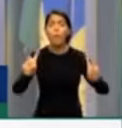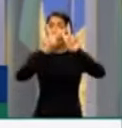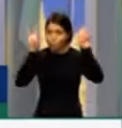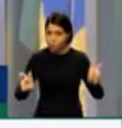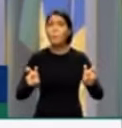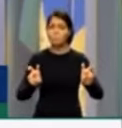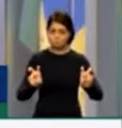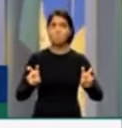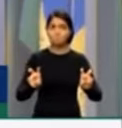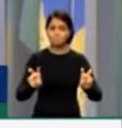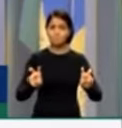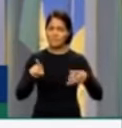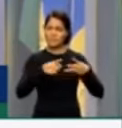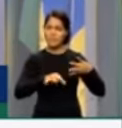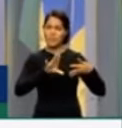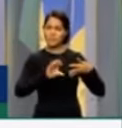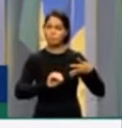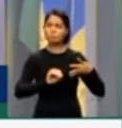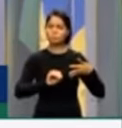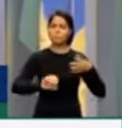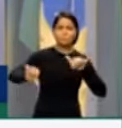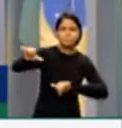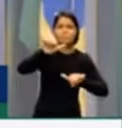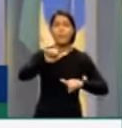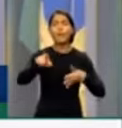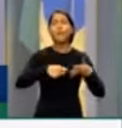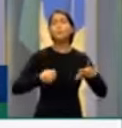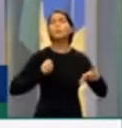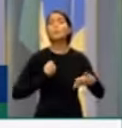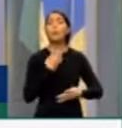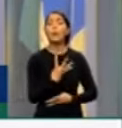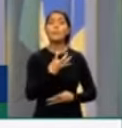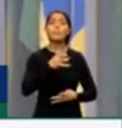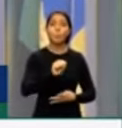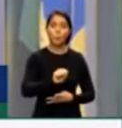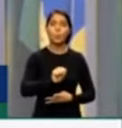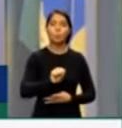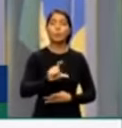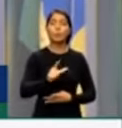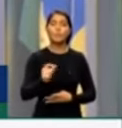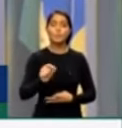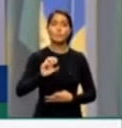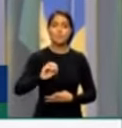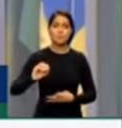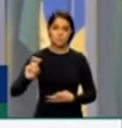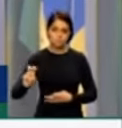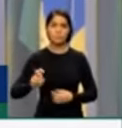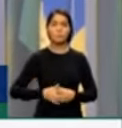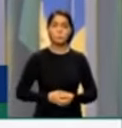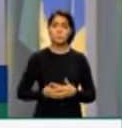a essa a estiver com essa apreciação do veto que o veto 48. 20.00 cinco que faz